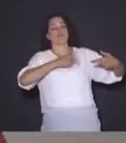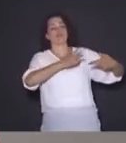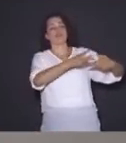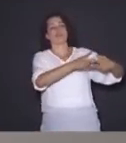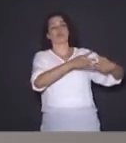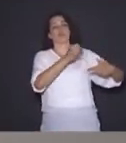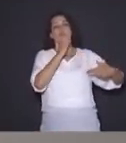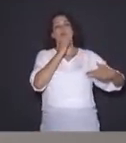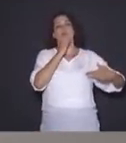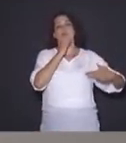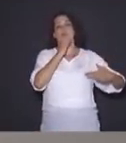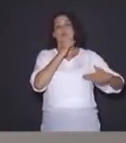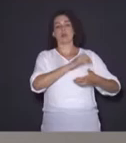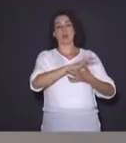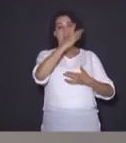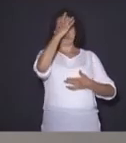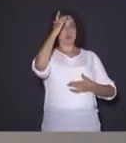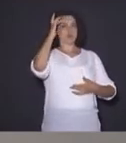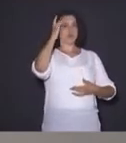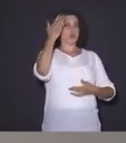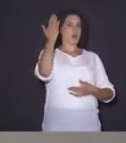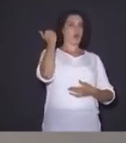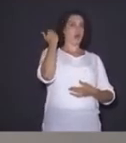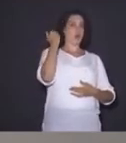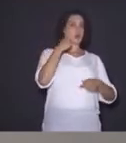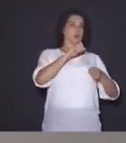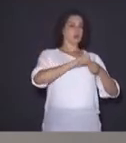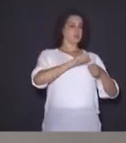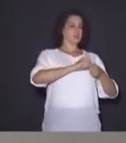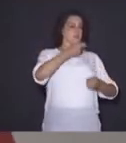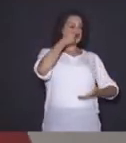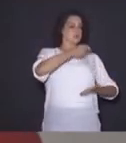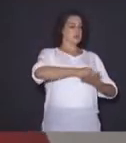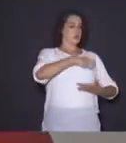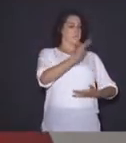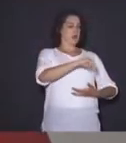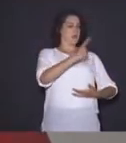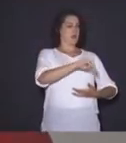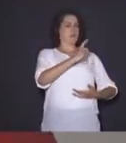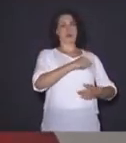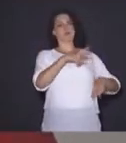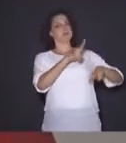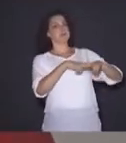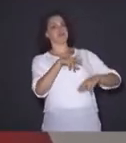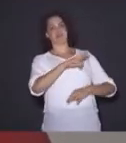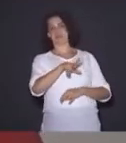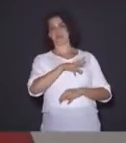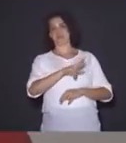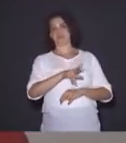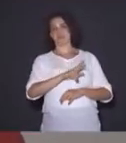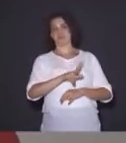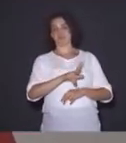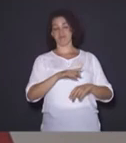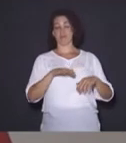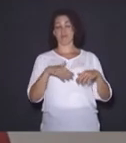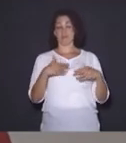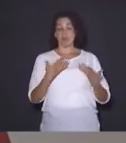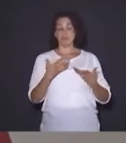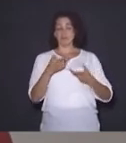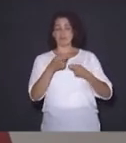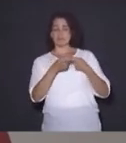matou e reprimiu no brasil mas eu acho que num